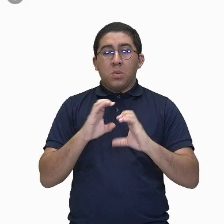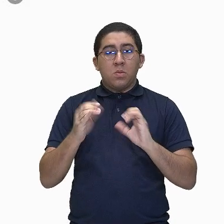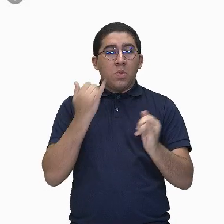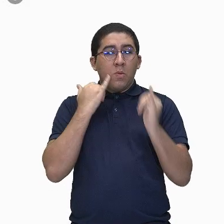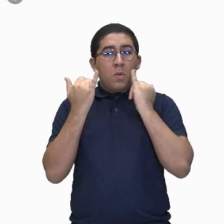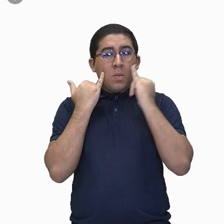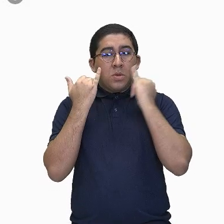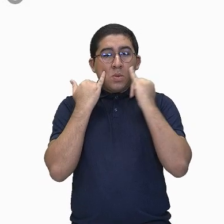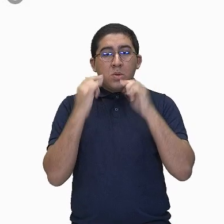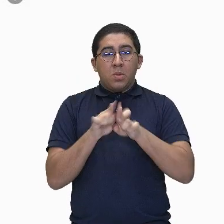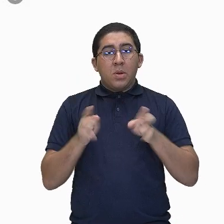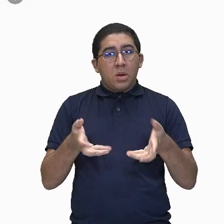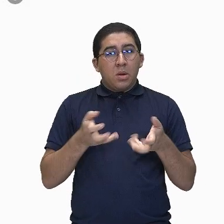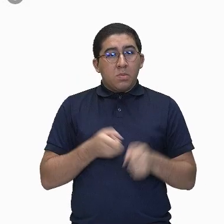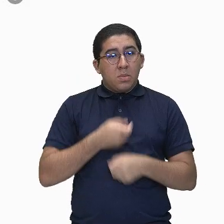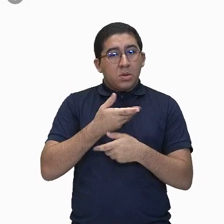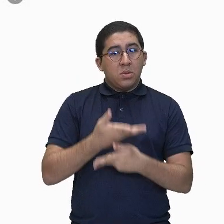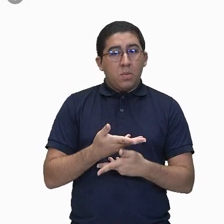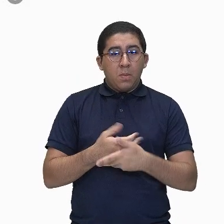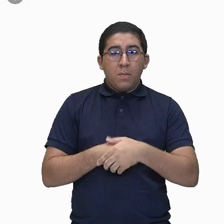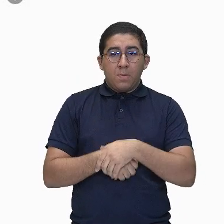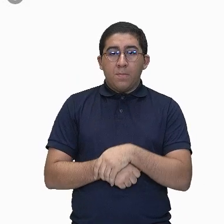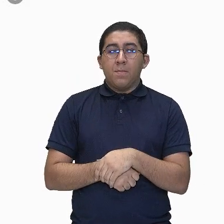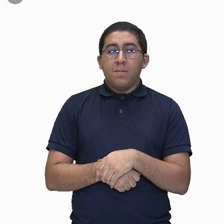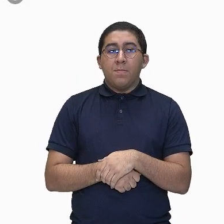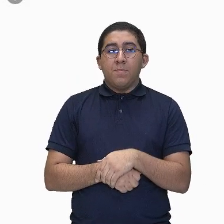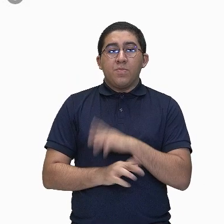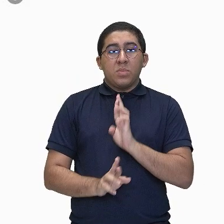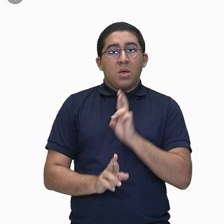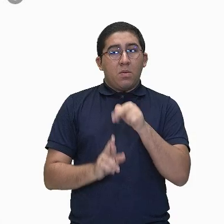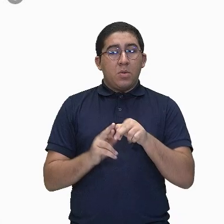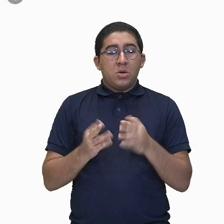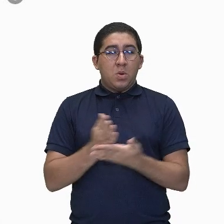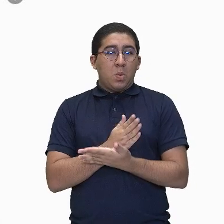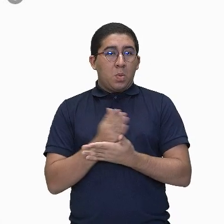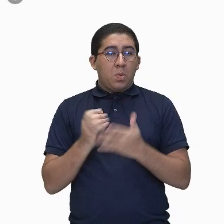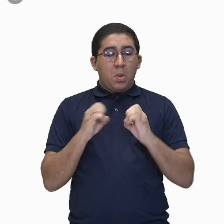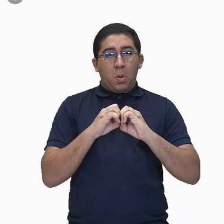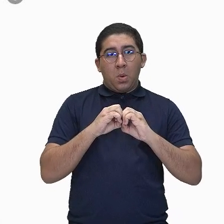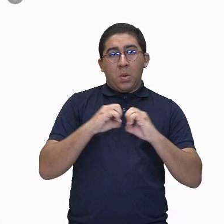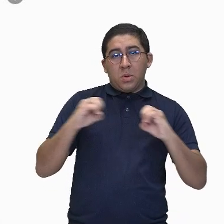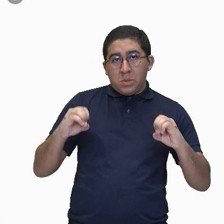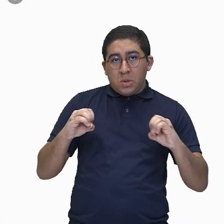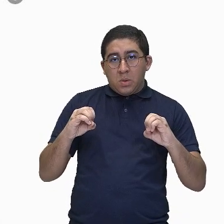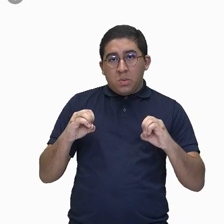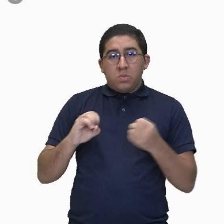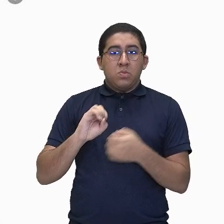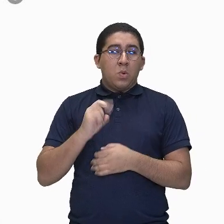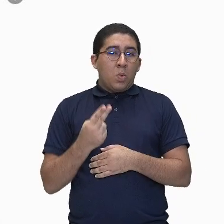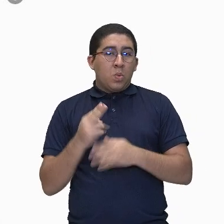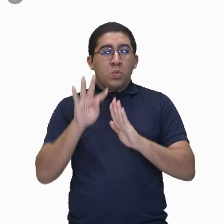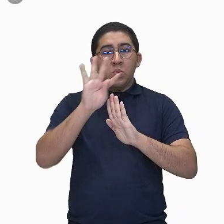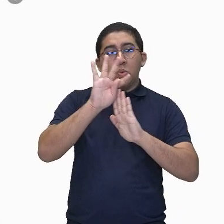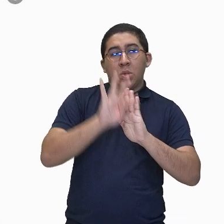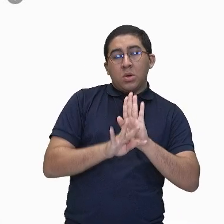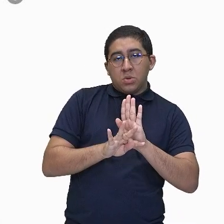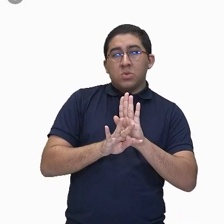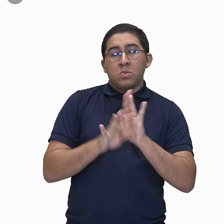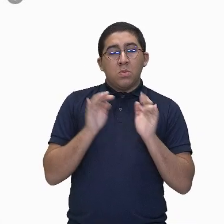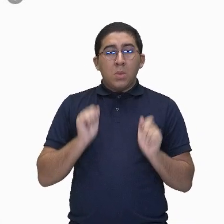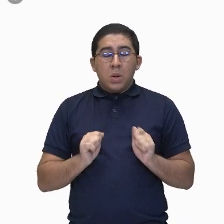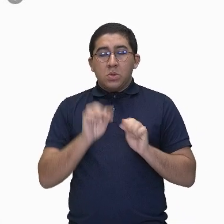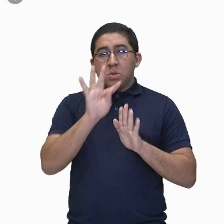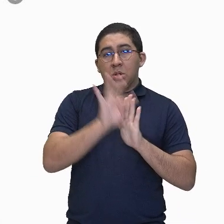informação que se quer passar diante de uma oração, né, de um texto, seja ele um